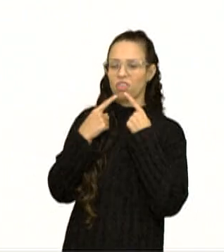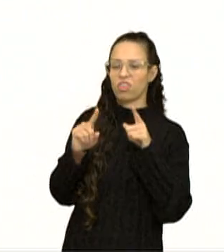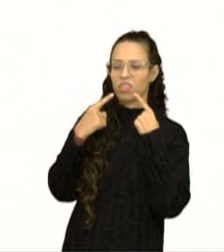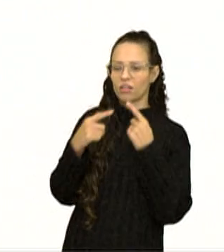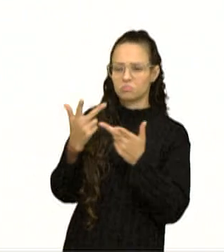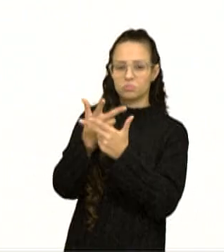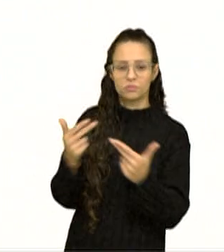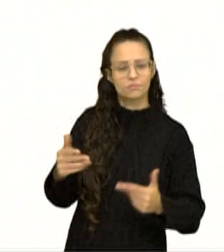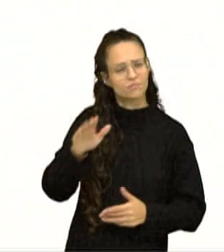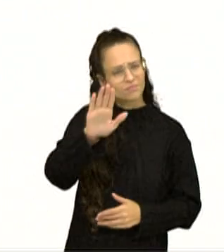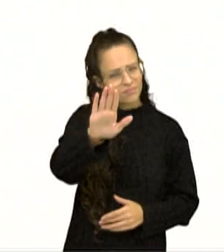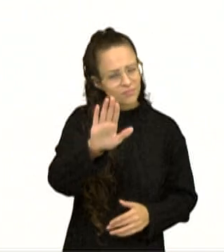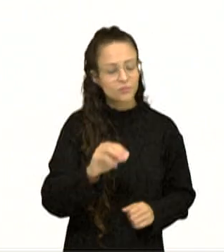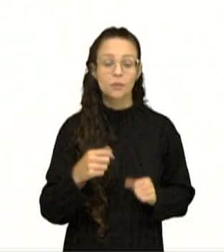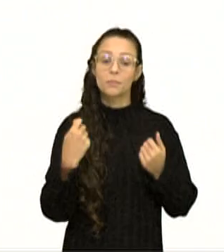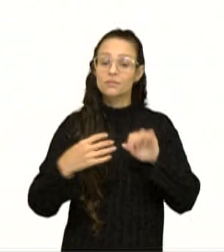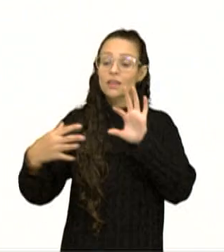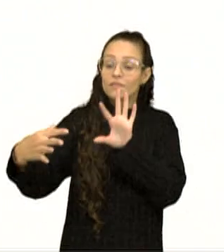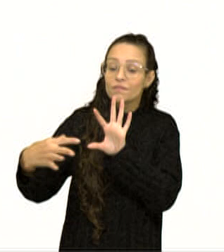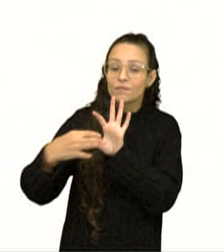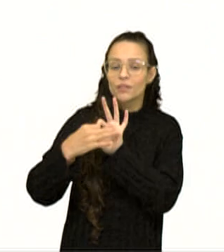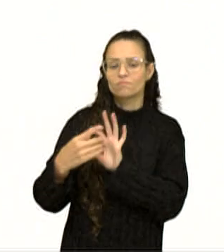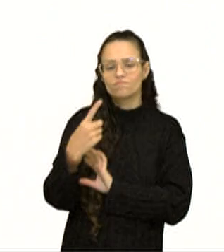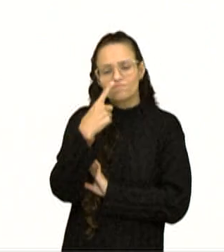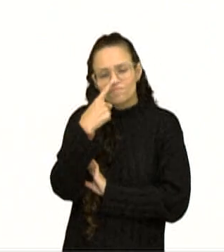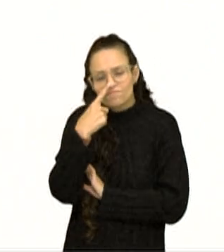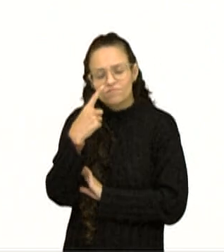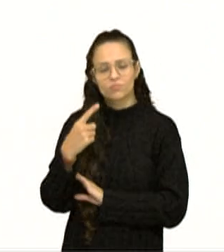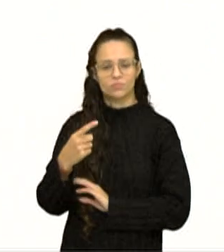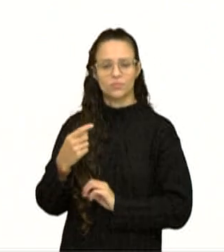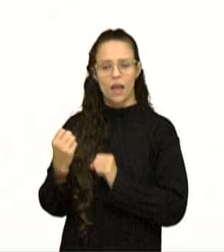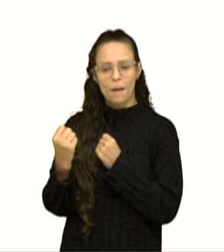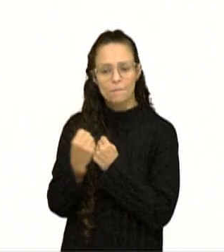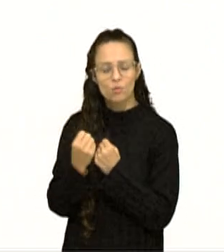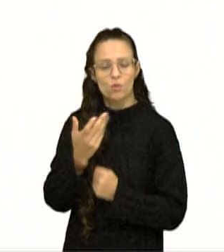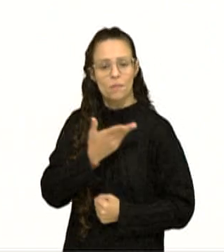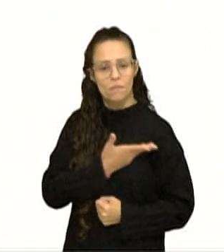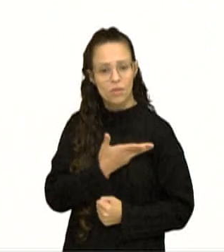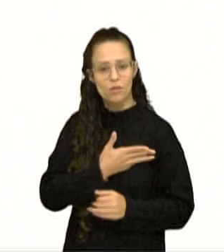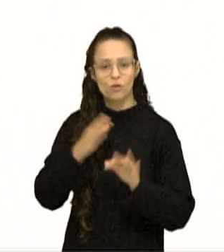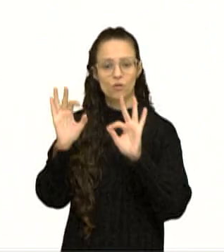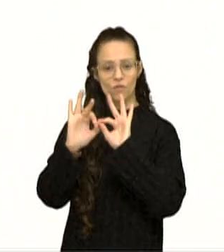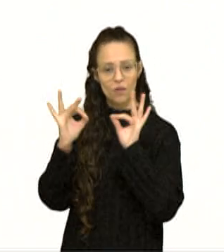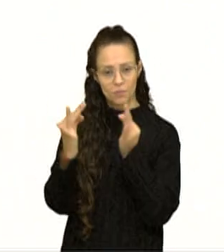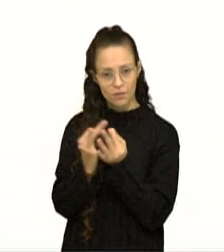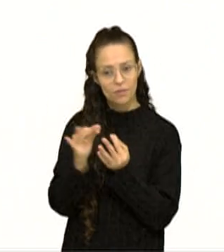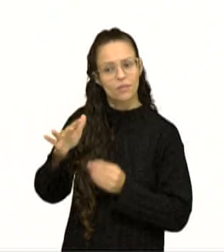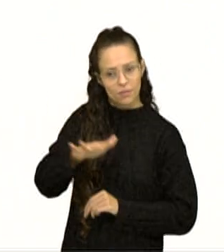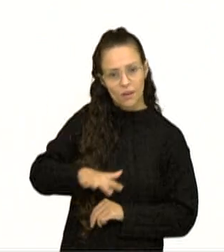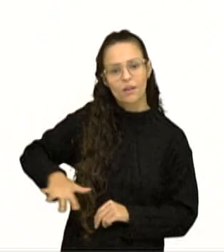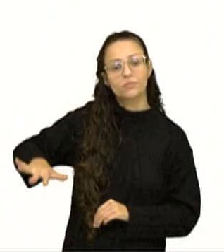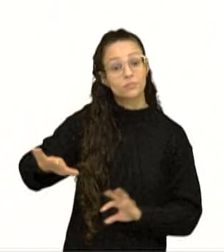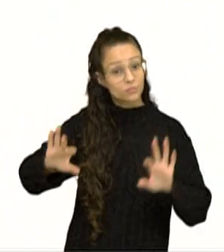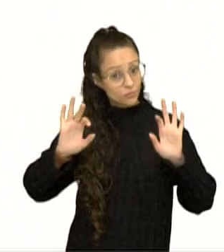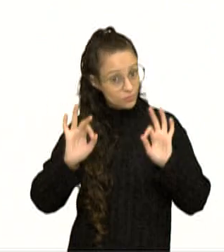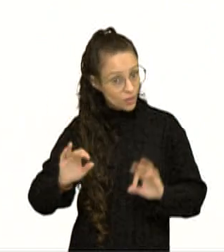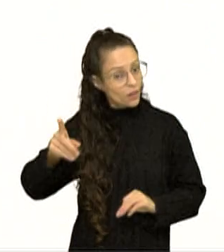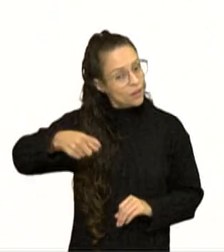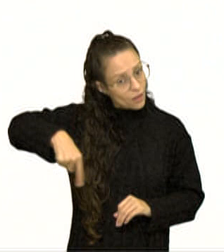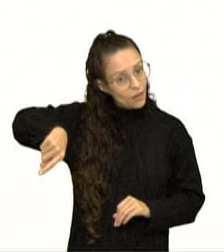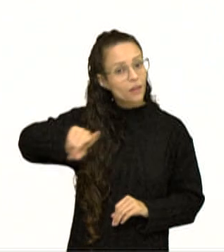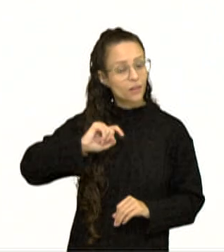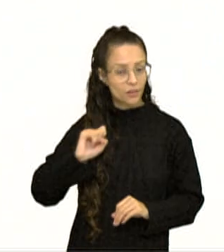outros, crie um vínculo, tenha apoio dos seus amigos e familiares. Certamente, elas são,